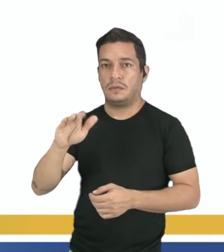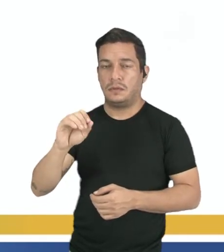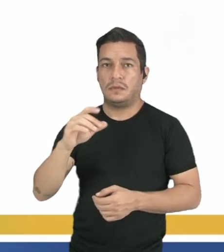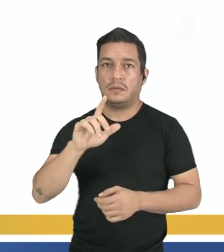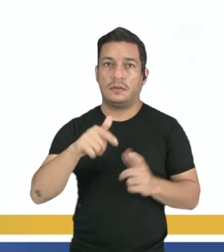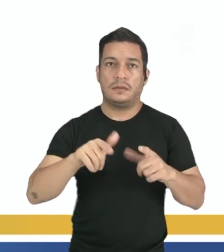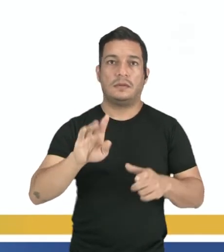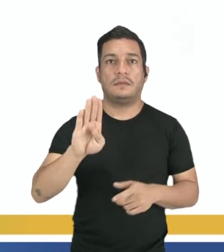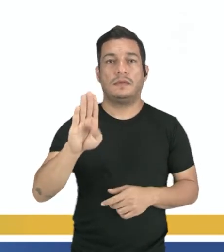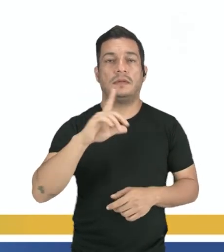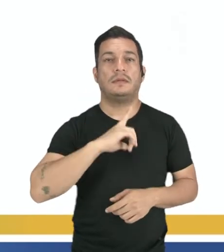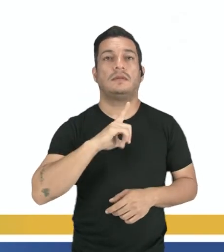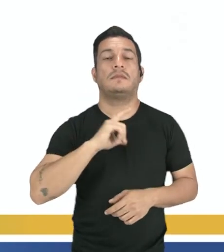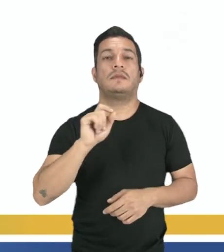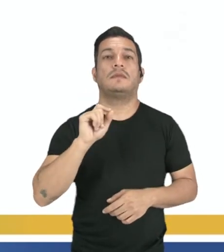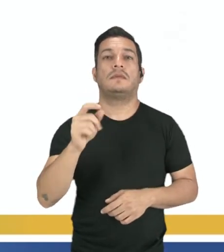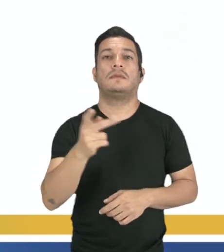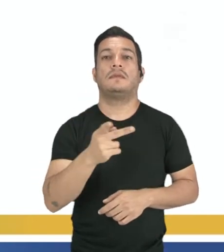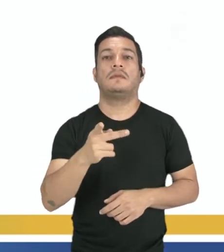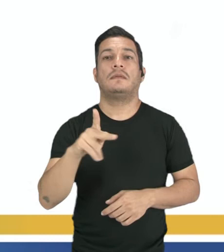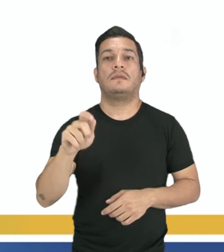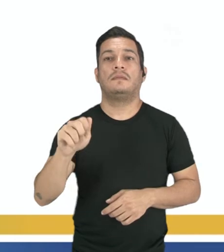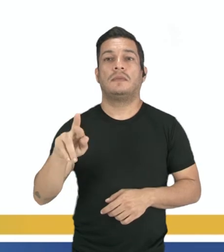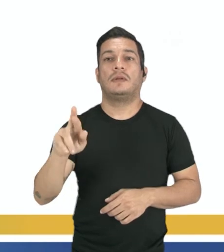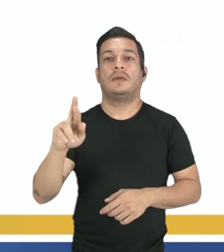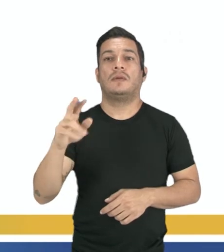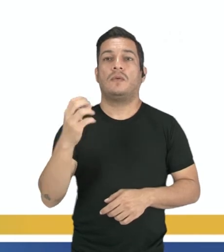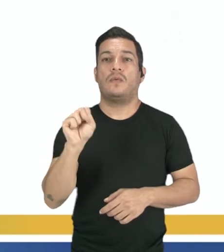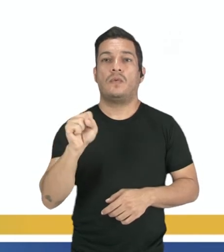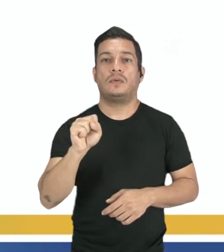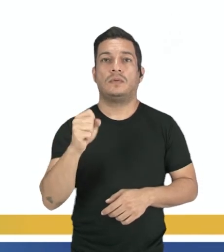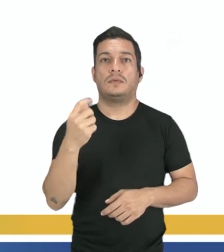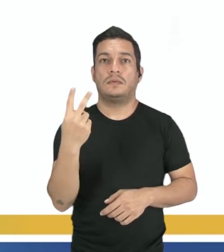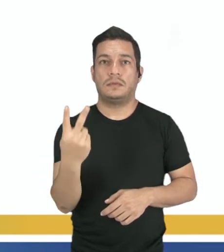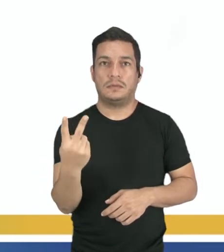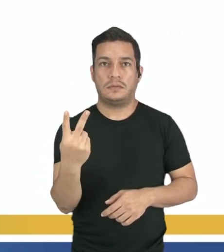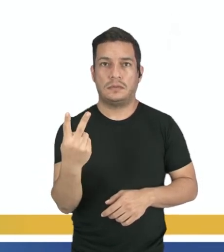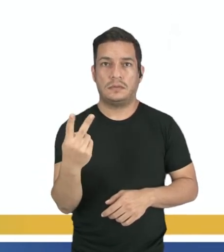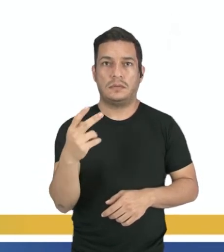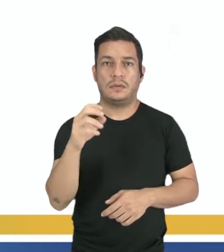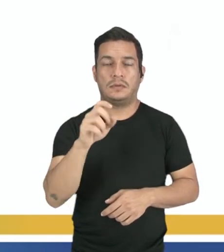letra B, nós temos aí o par ordenado 8 e 2, né? X igual a